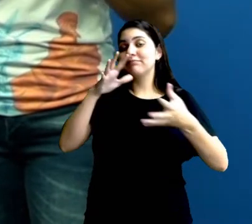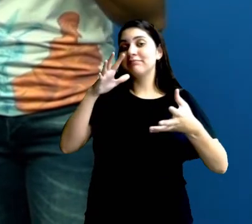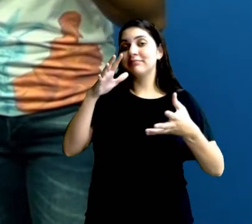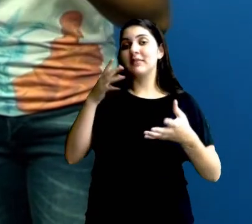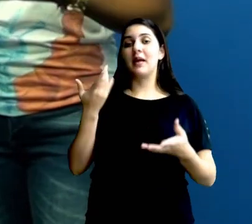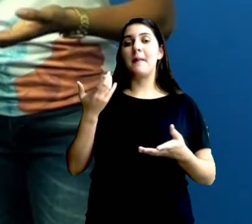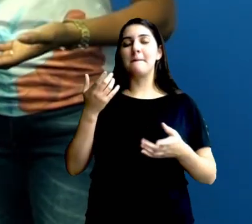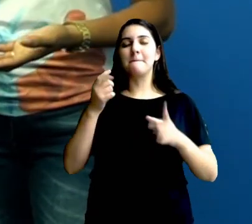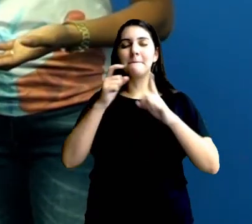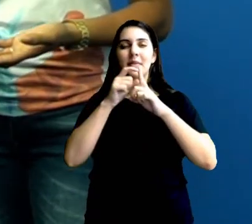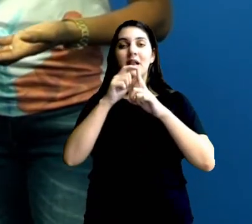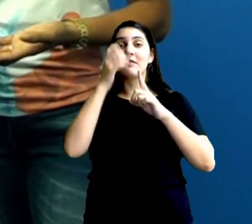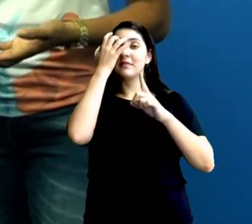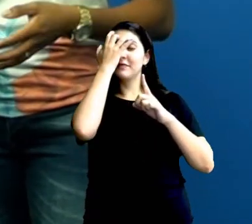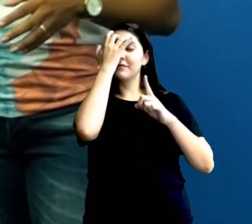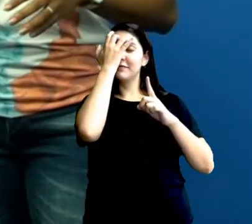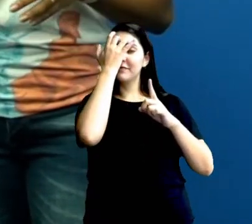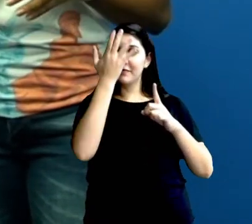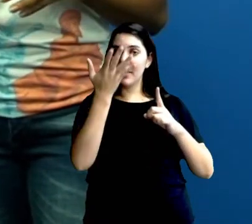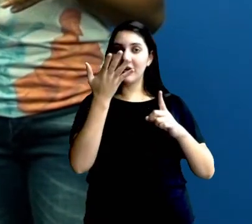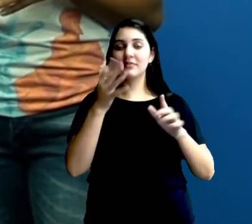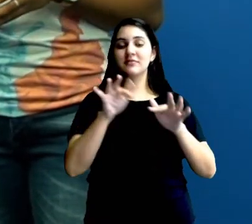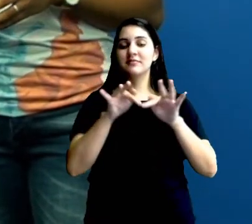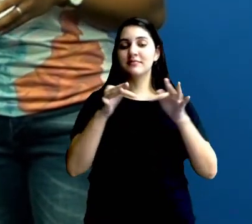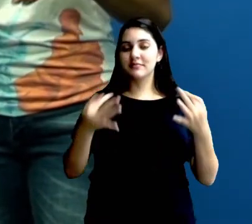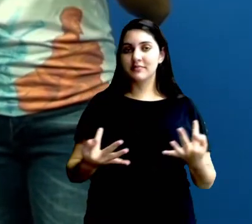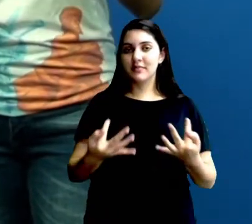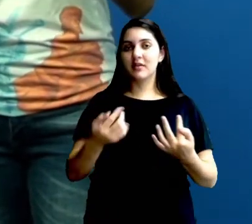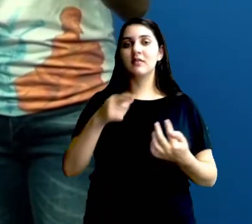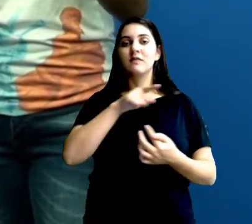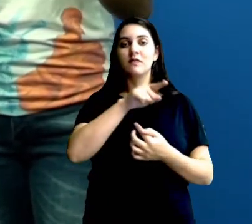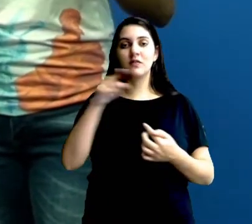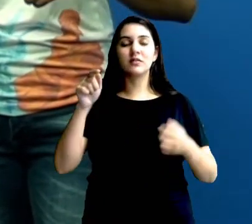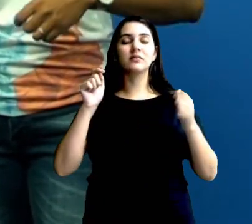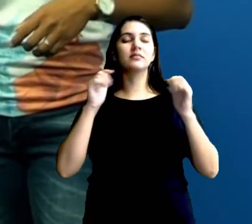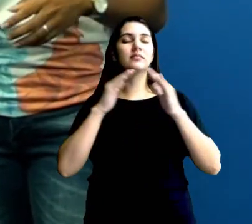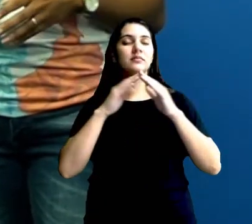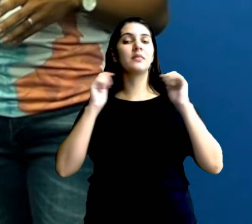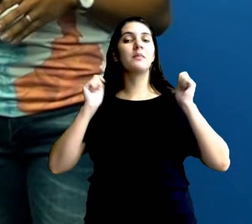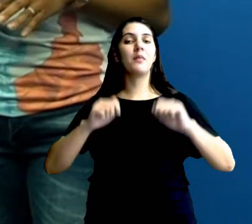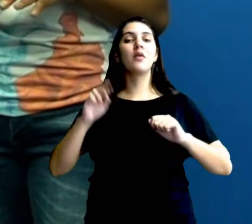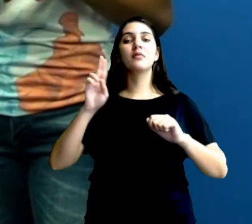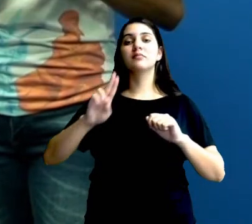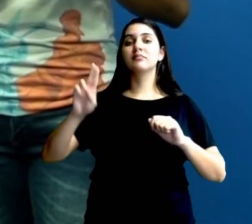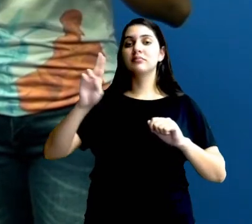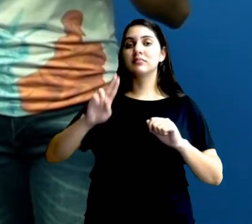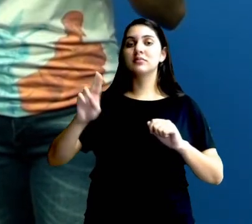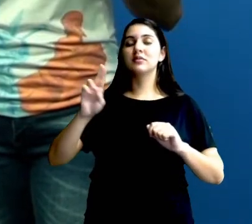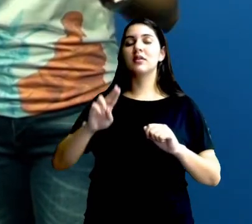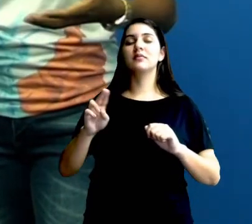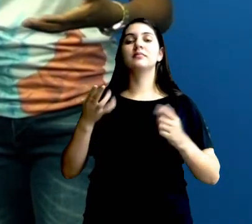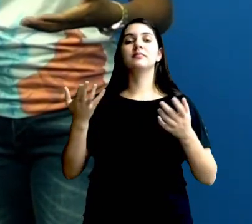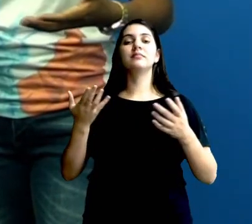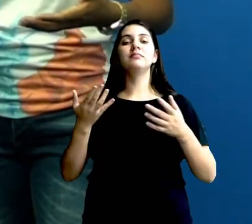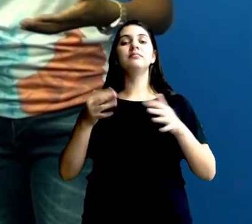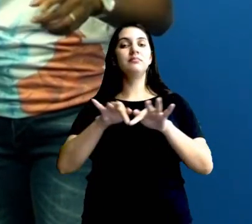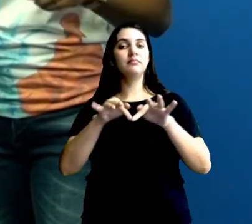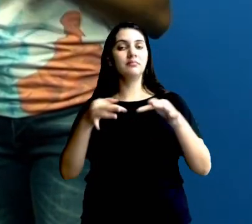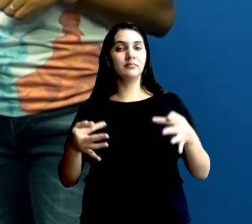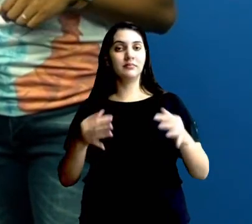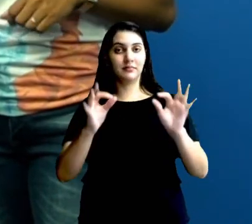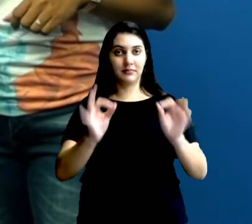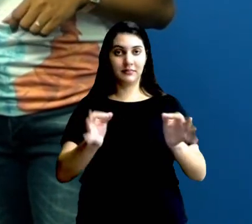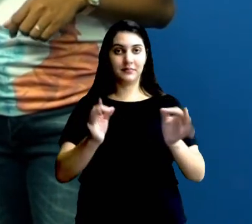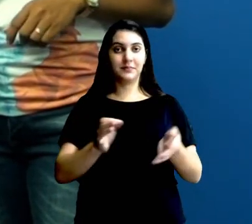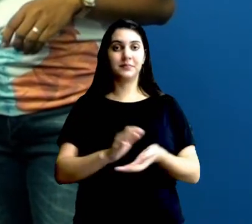são palavras difíceis de pronunciar, são palavras simples que você aí de casa pode fazer uso de uma maneira bem